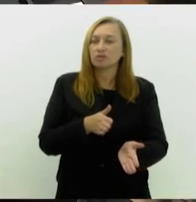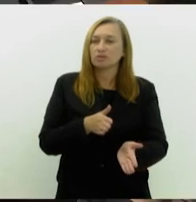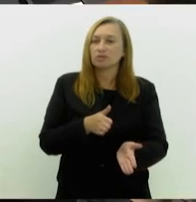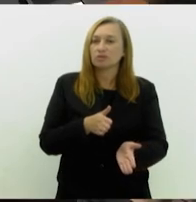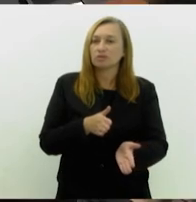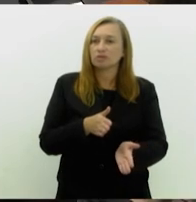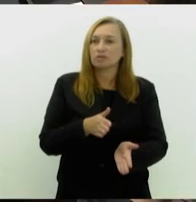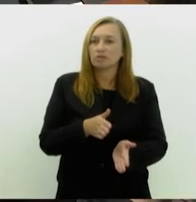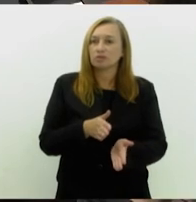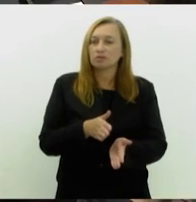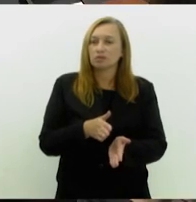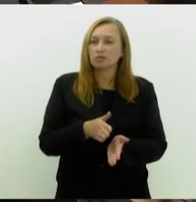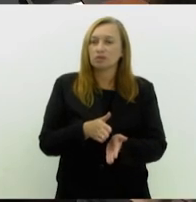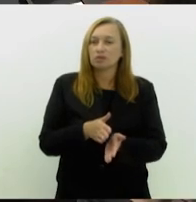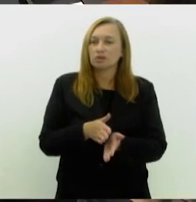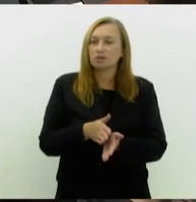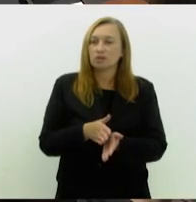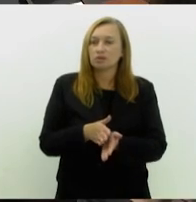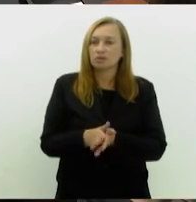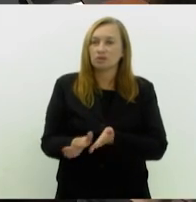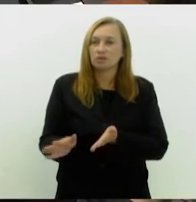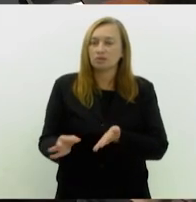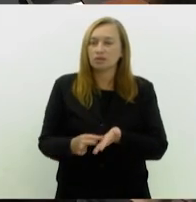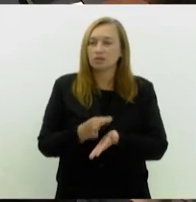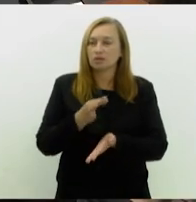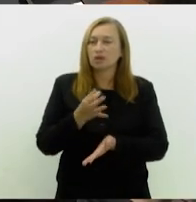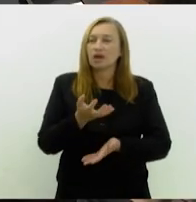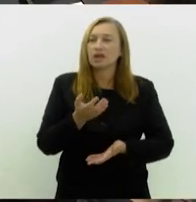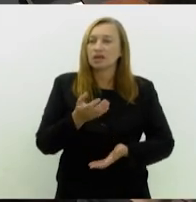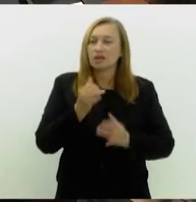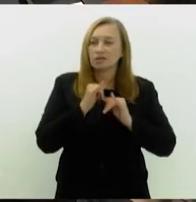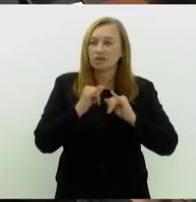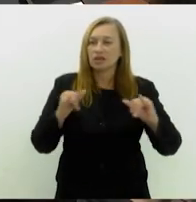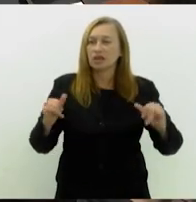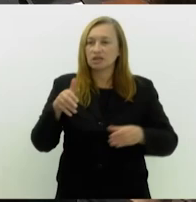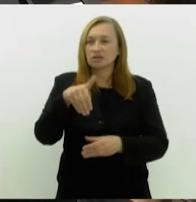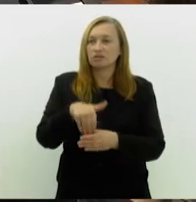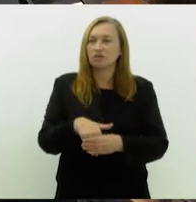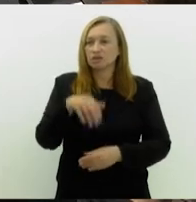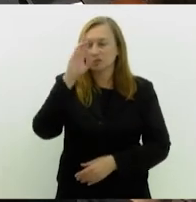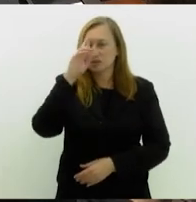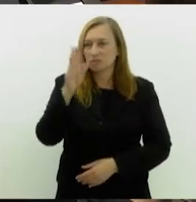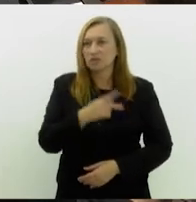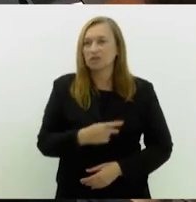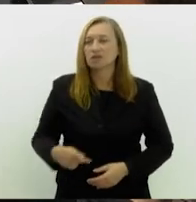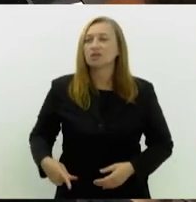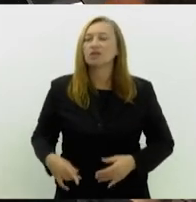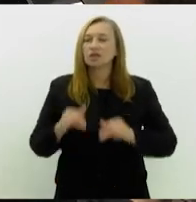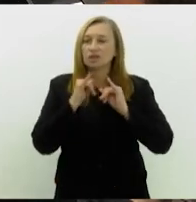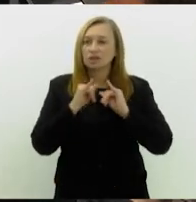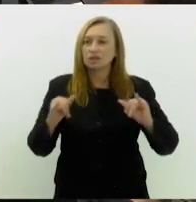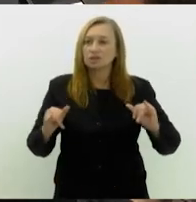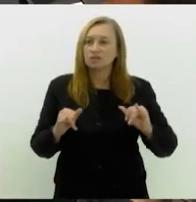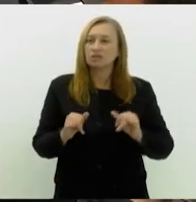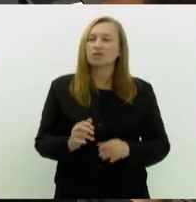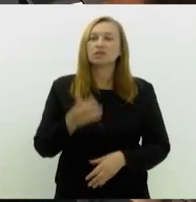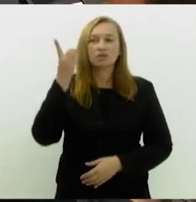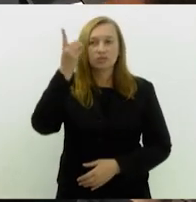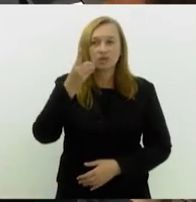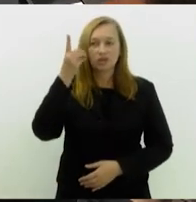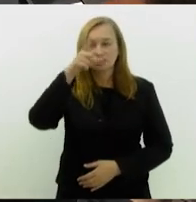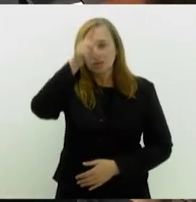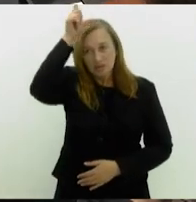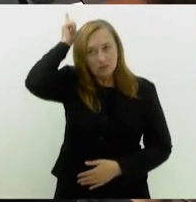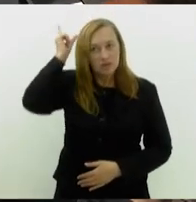a queria fazer queria fazer minha declaração de voto senhora Presidente para declaração de voto Deputado luí